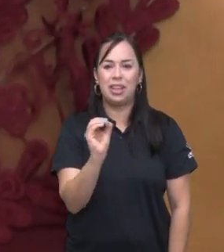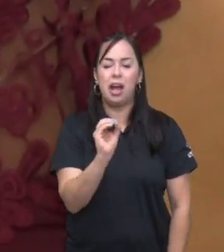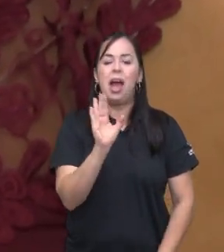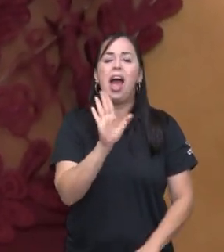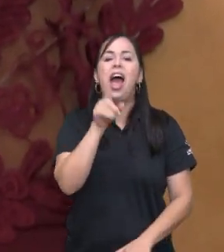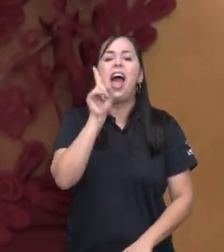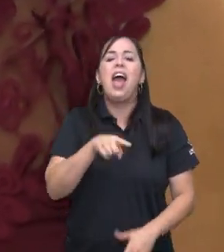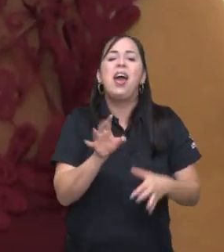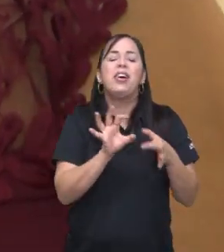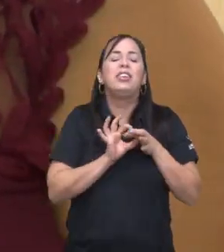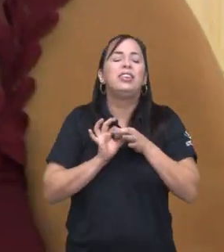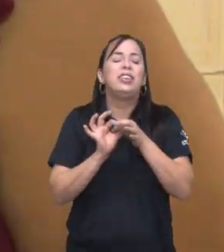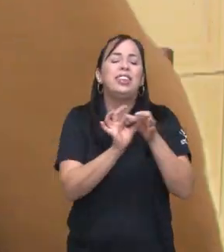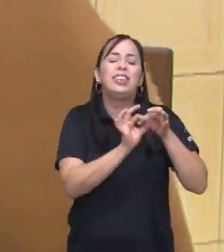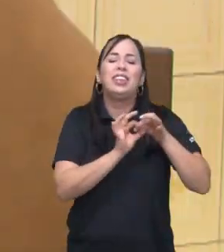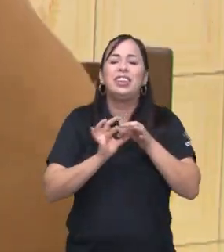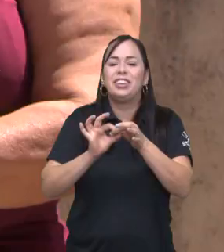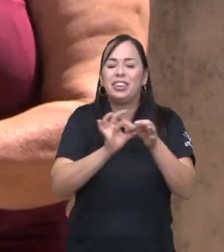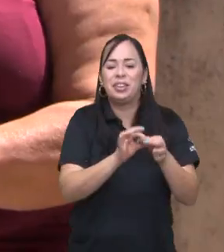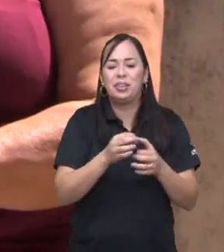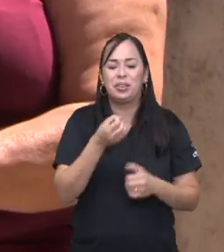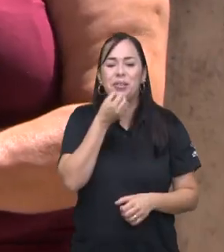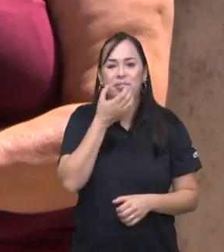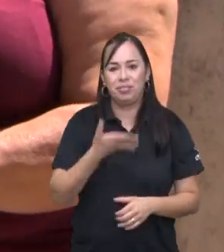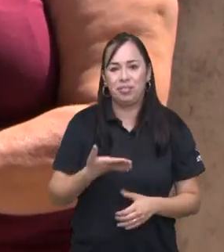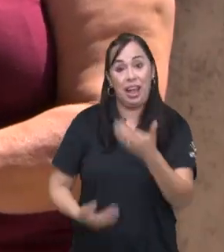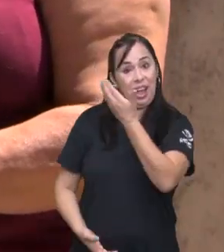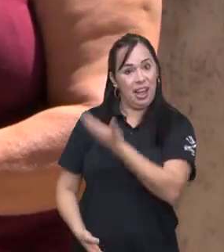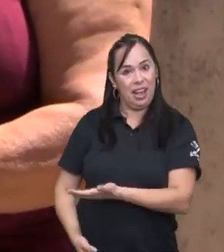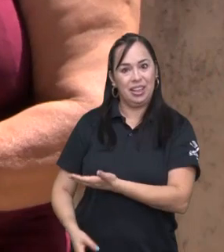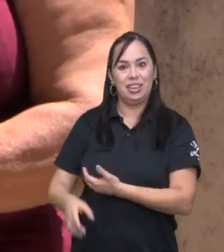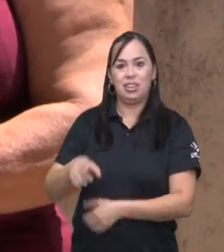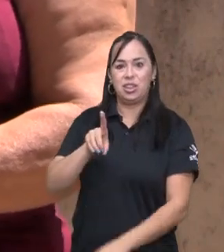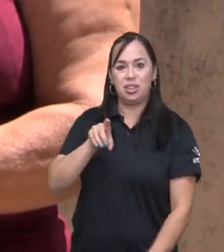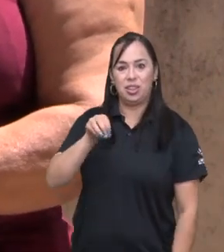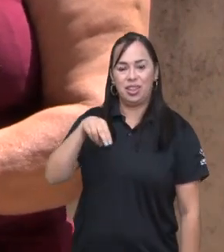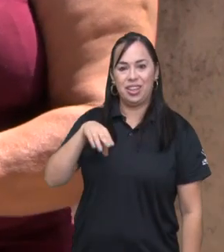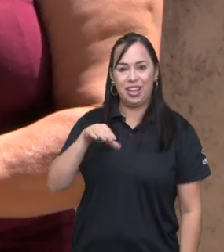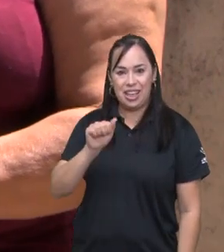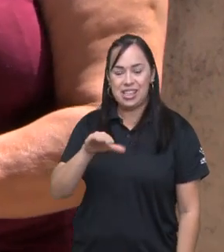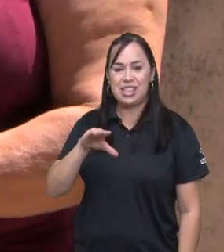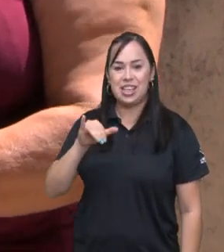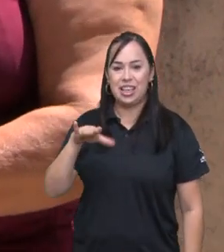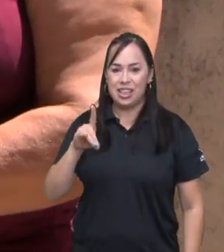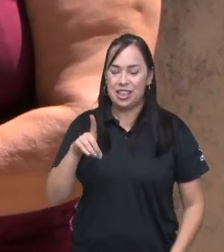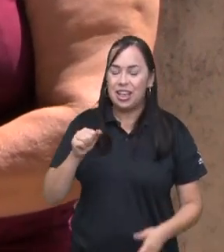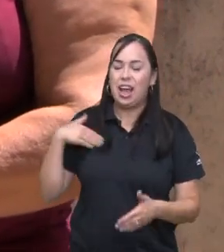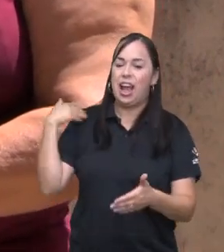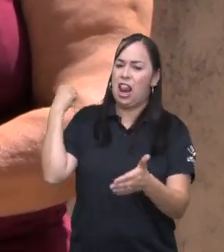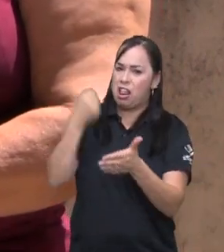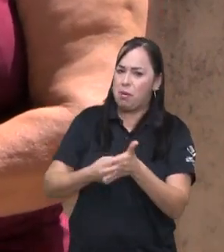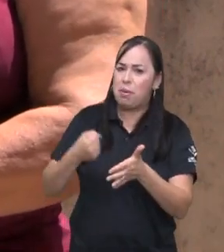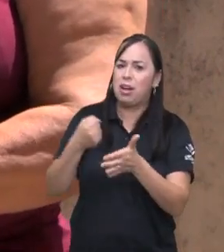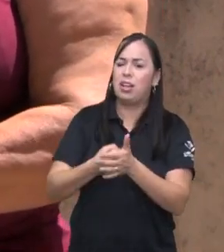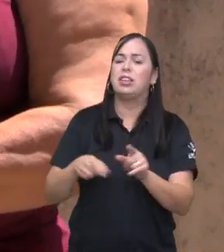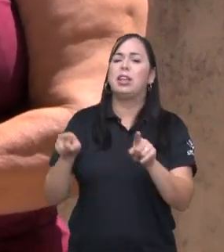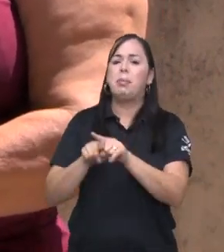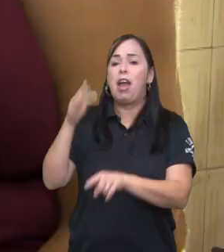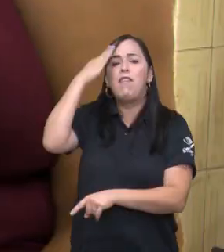união mesmo, gostosa mesmo, sabe? E essa é a dona Cida, uma mulher batalhadora, famosa por sempre ajudar